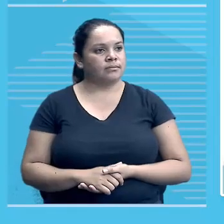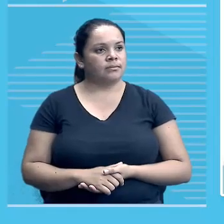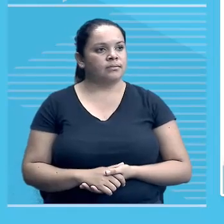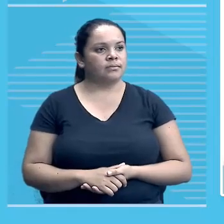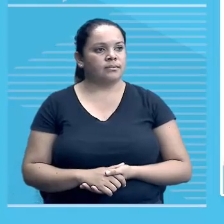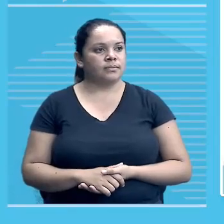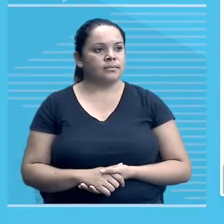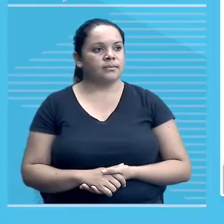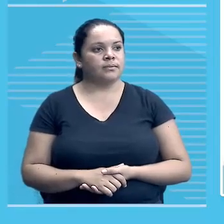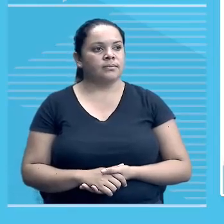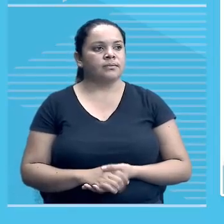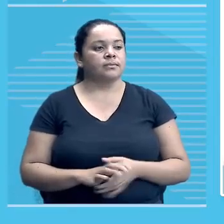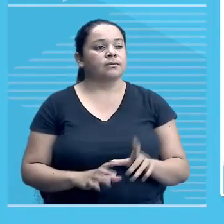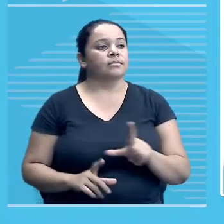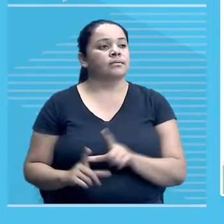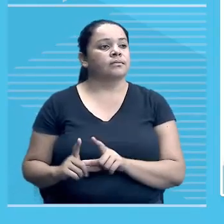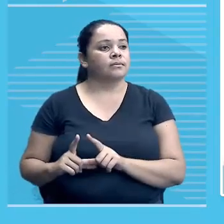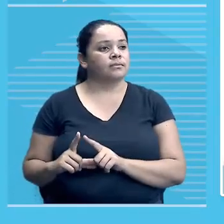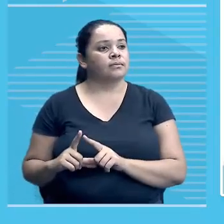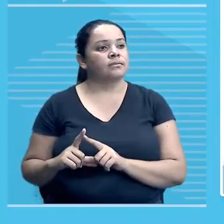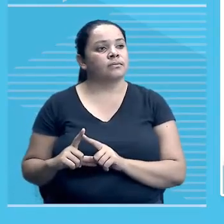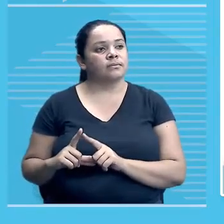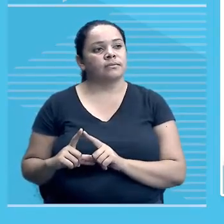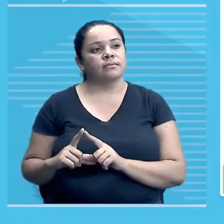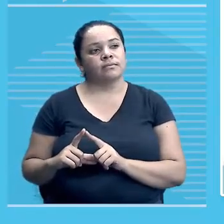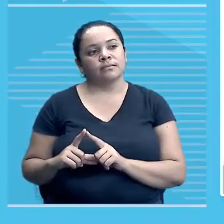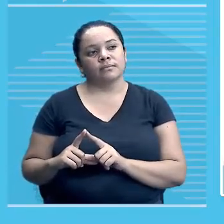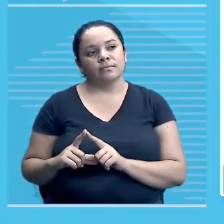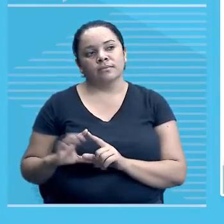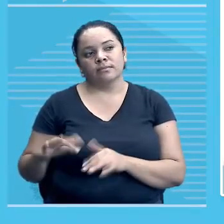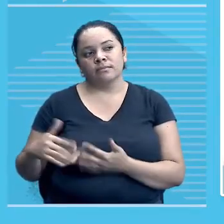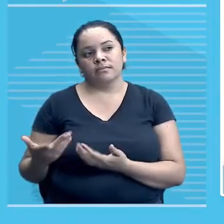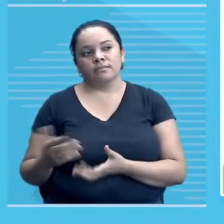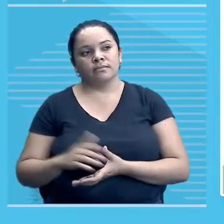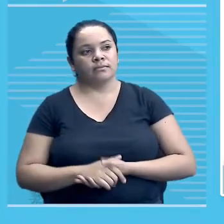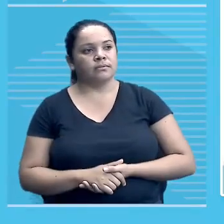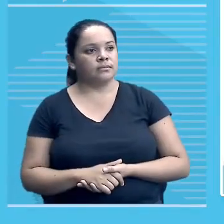Bora lá. O delta. Quem vai ser o delta? Fica.